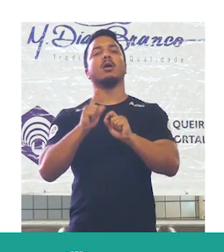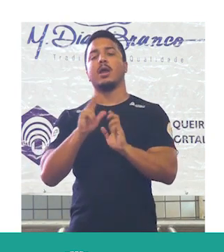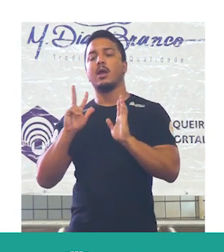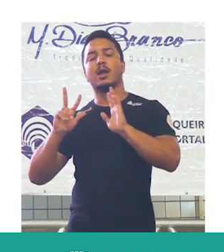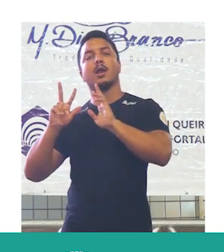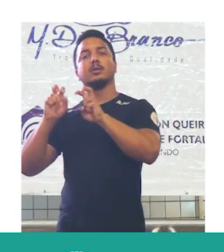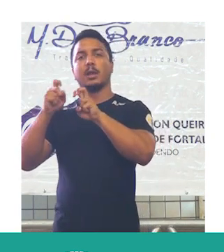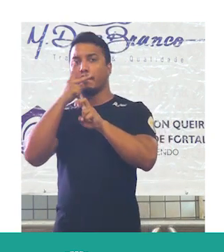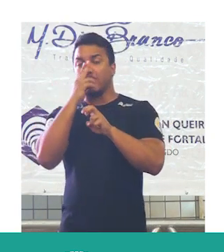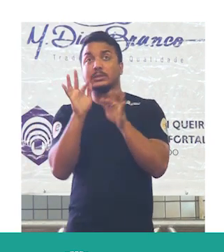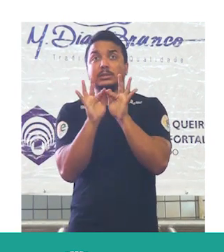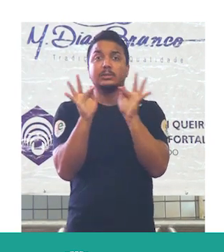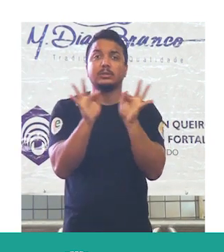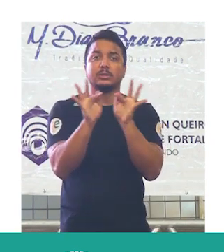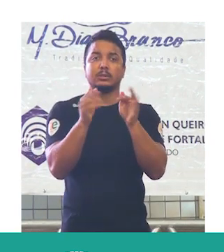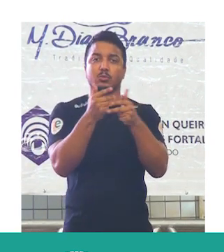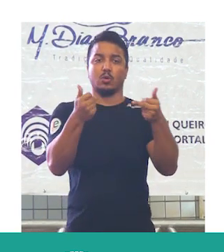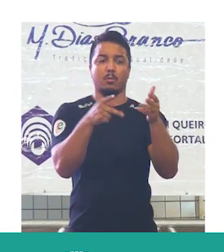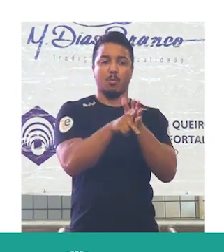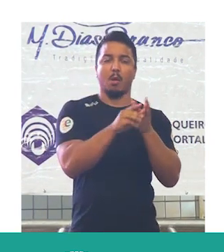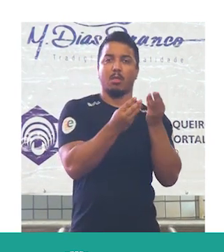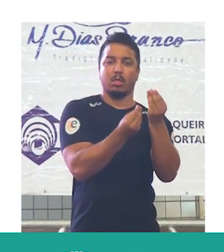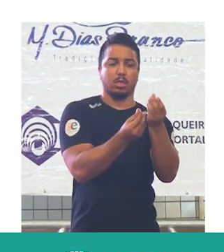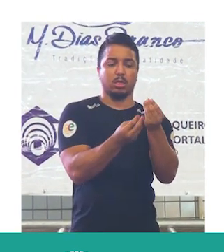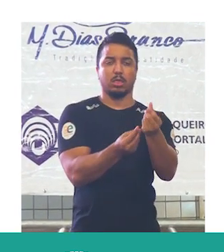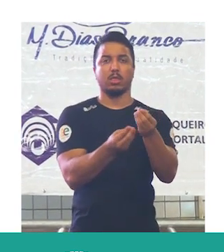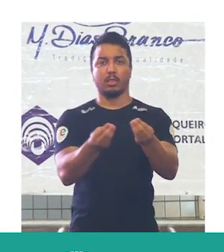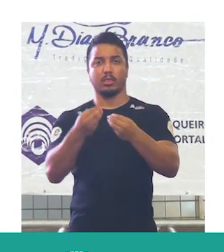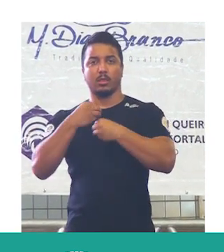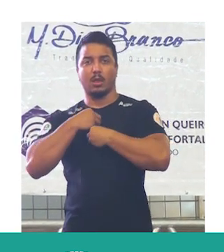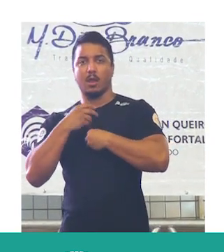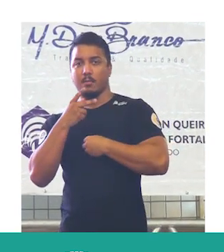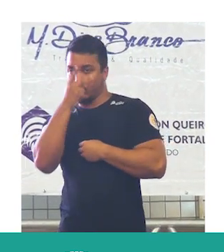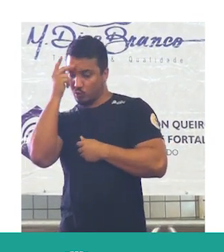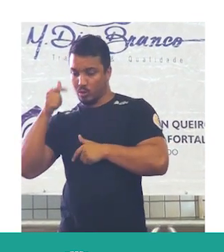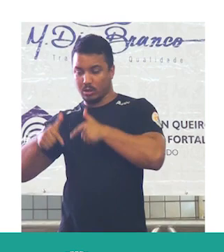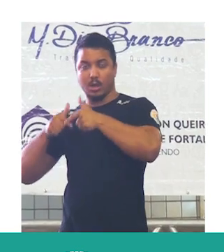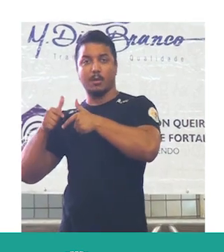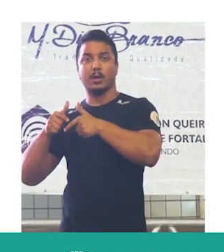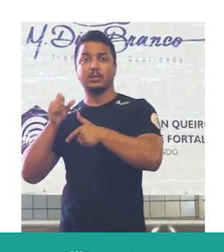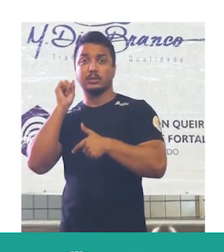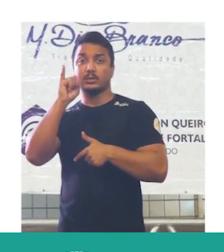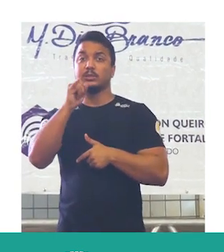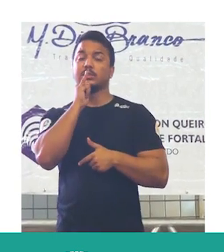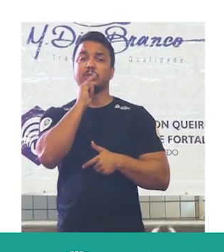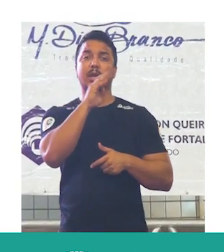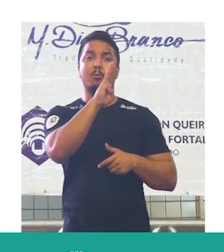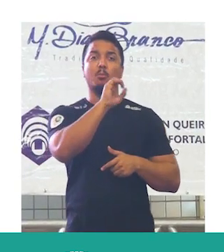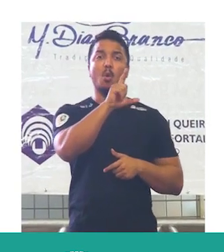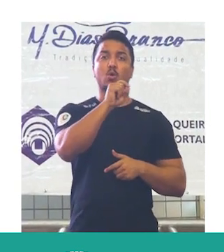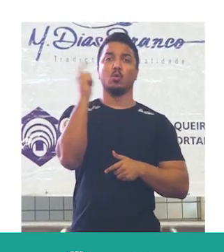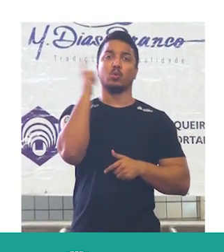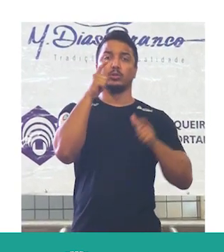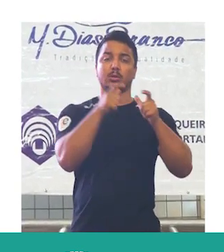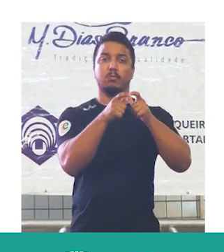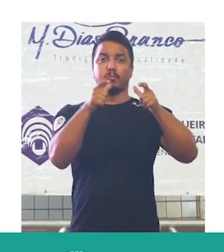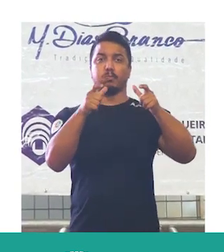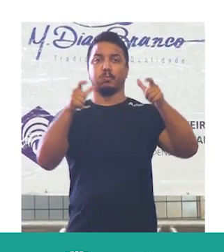as migalhazinhas. Ciliano, e se o bolo crescer mais